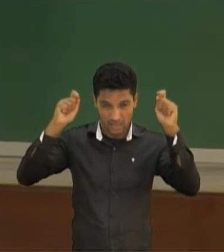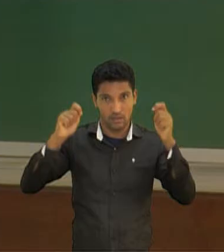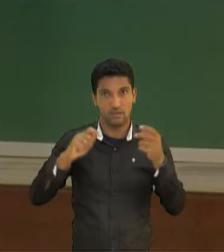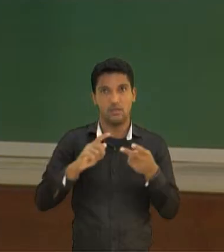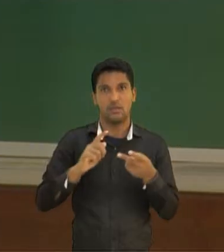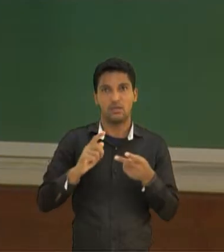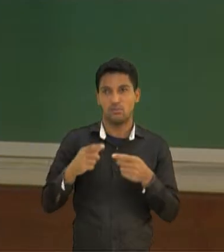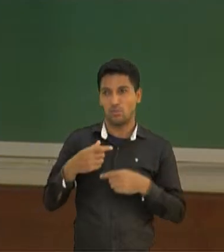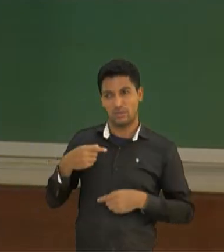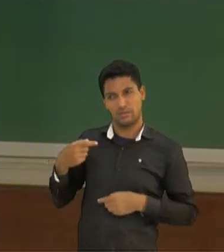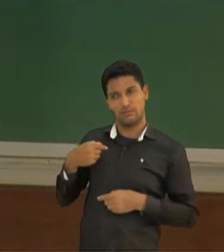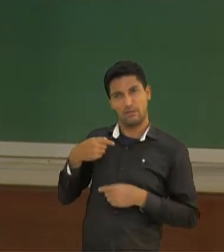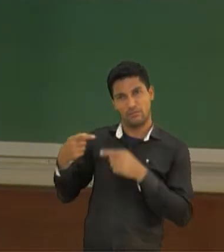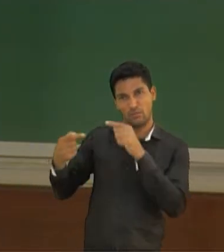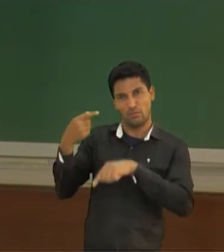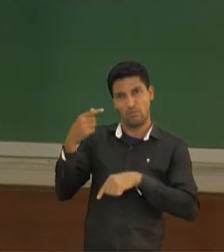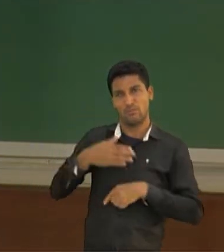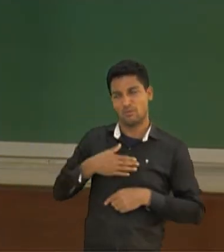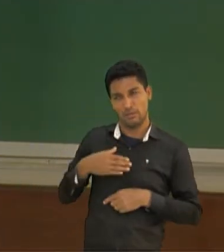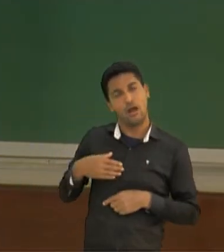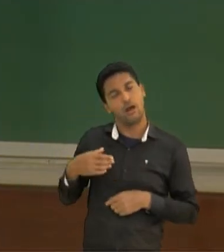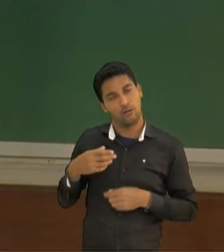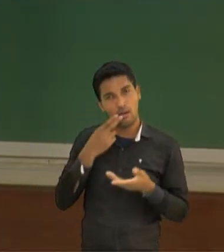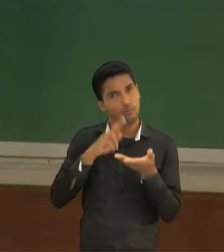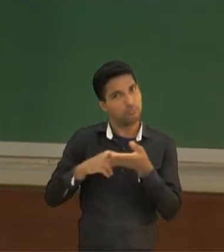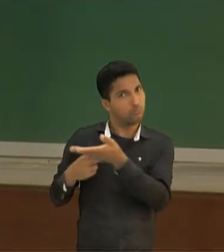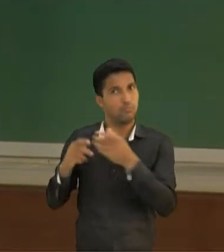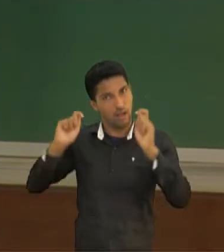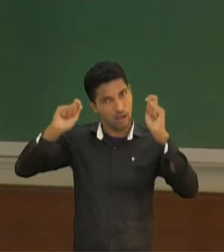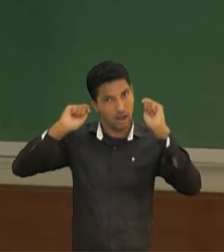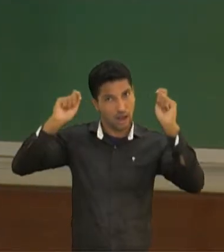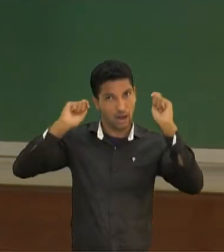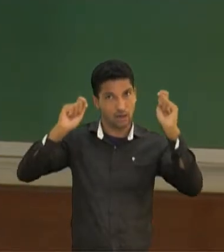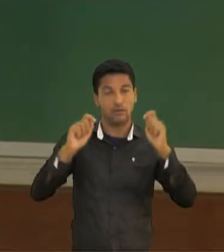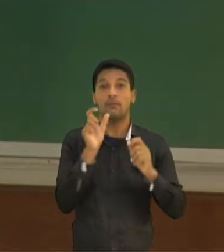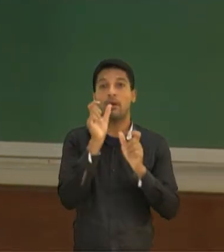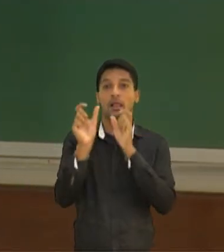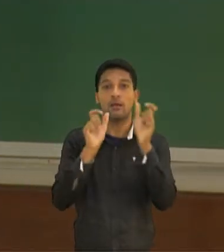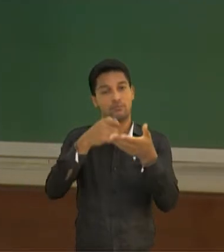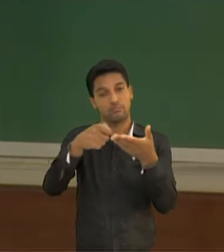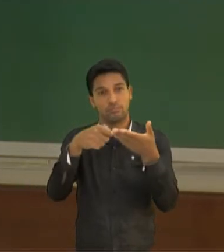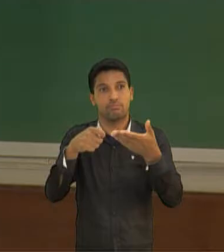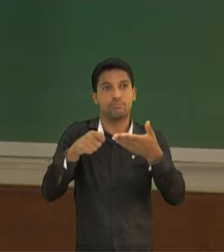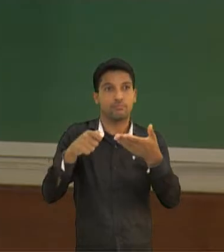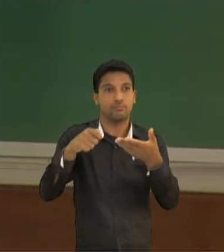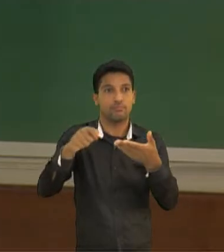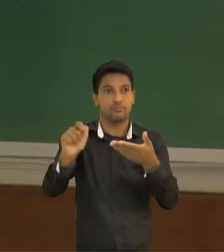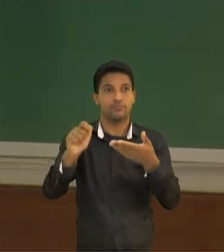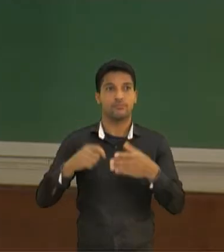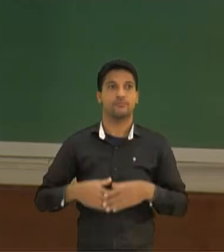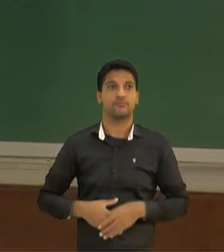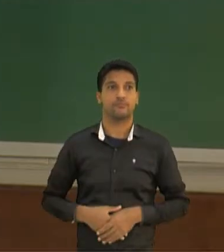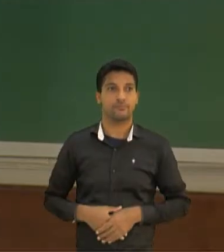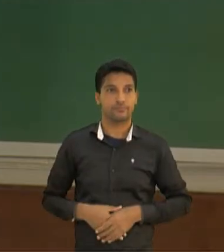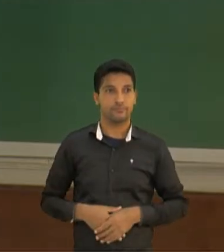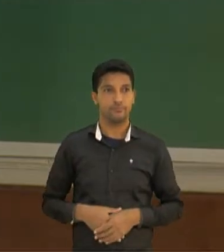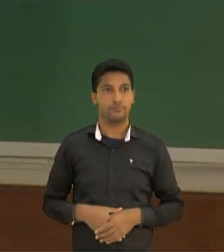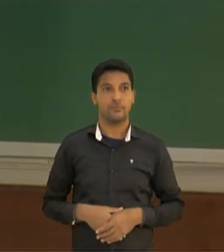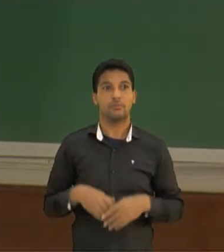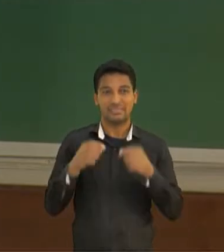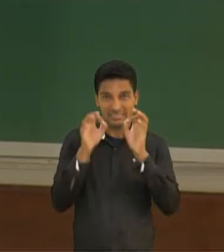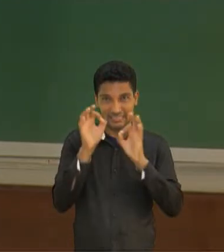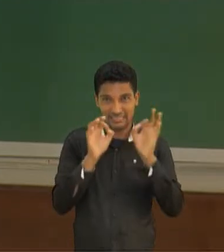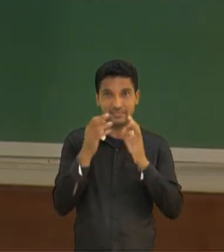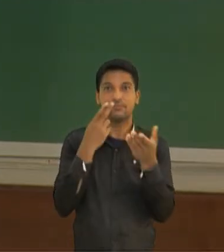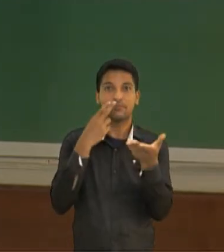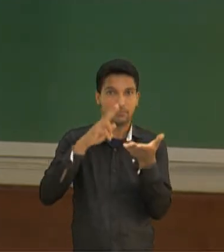algo que não deu muito certo, de se opor por meio das palavras, né? Então eu preciso de elaborar uma